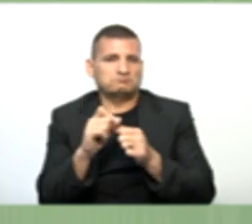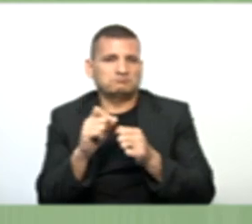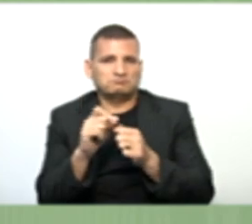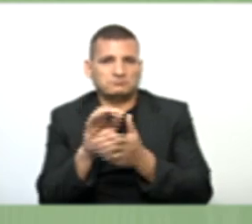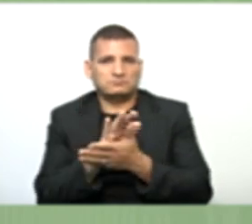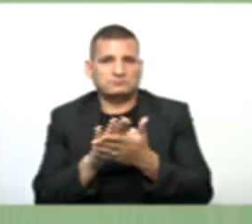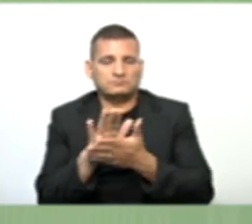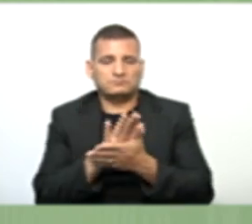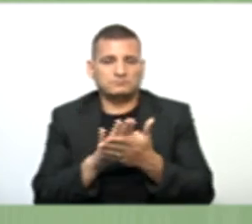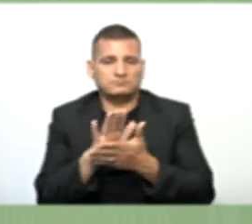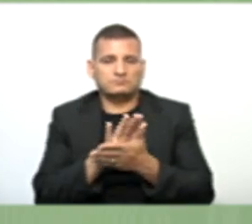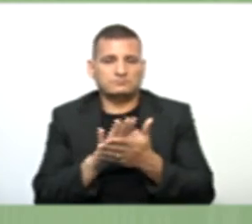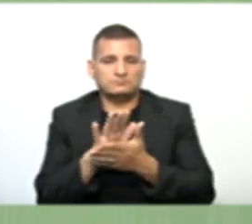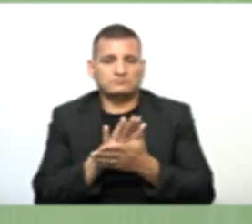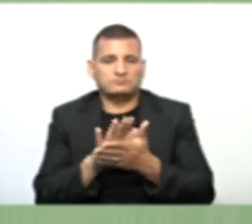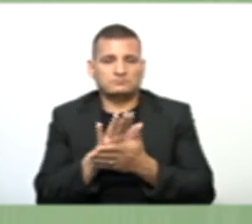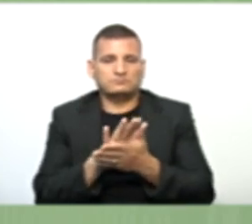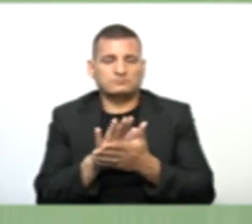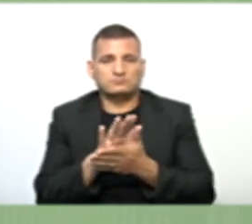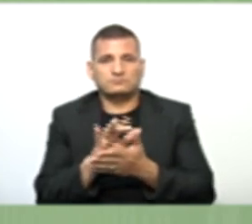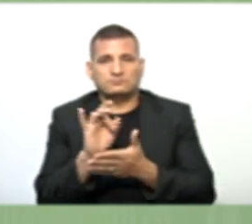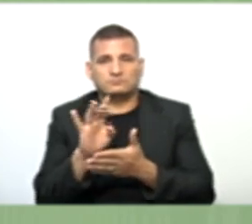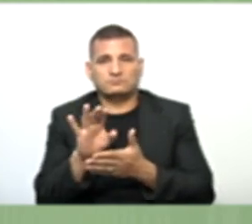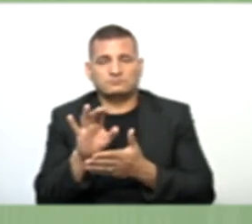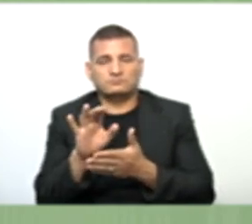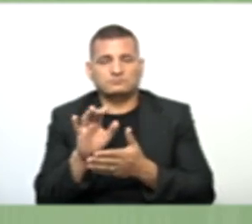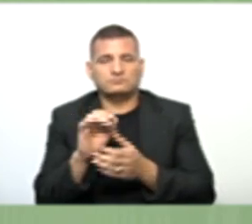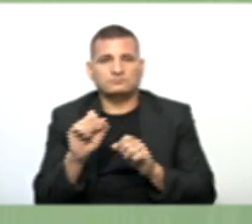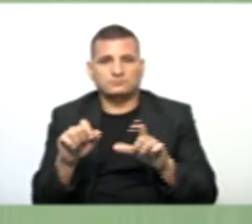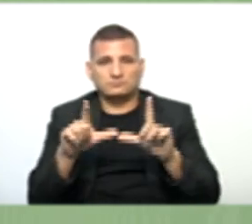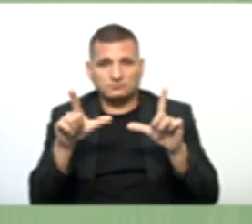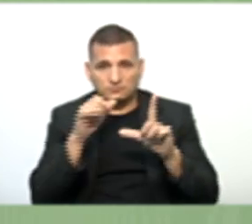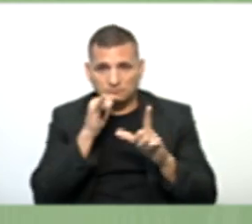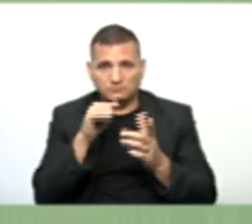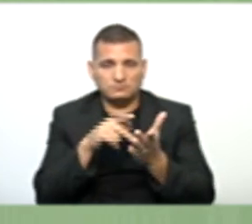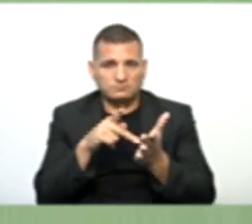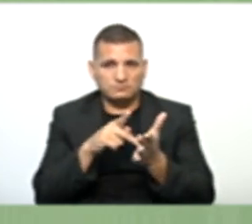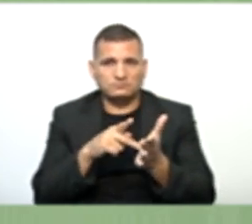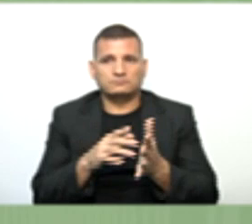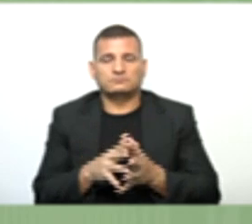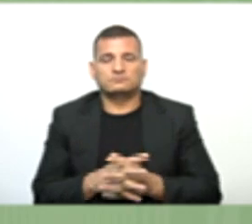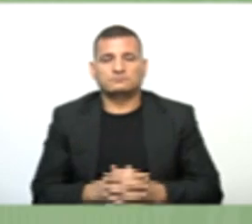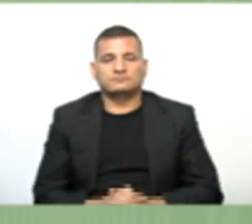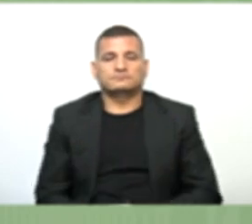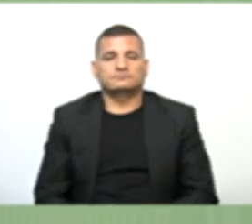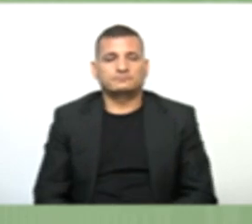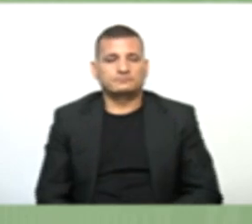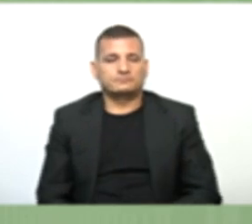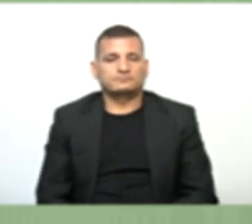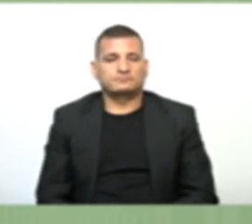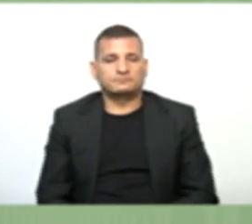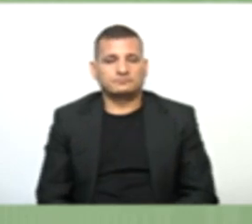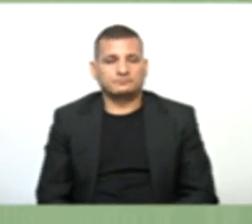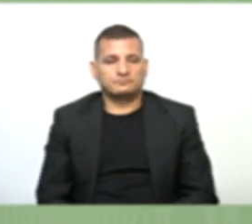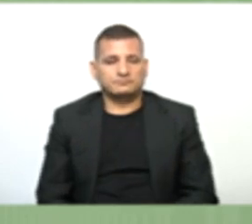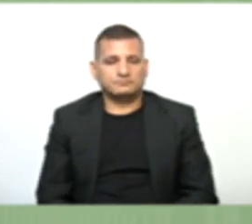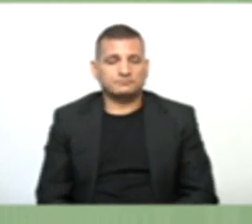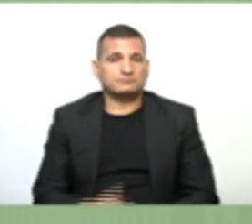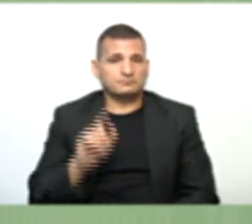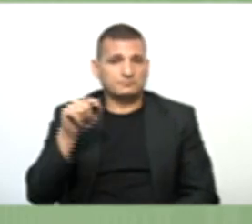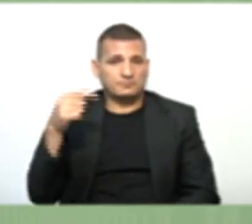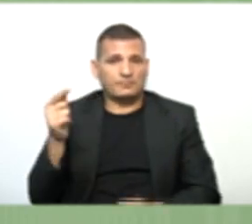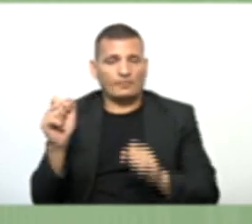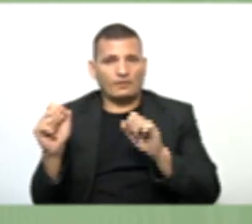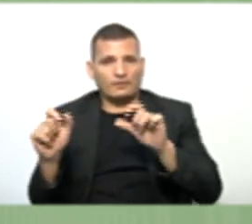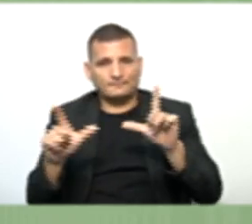quê? Ele só vai executar os comandos se a condição for verdadeira. Seguindo, o próximo